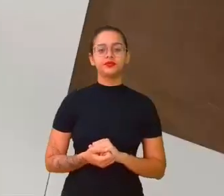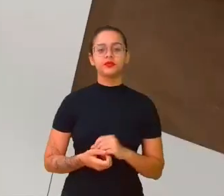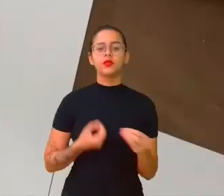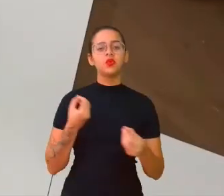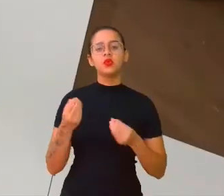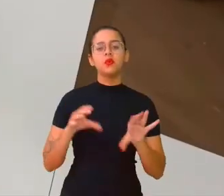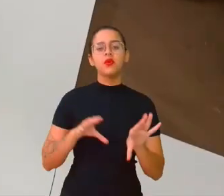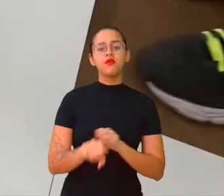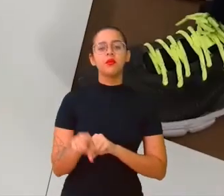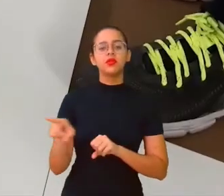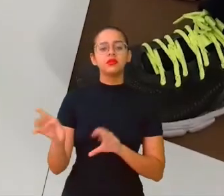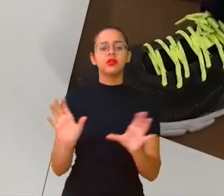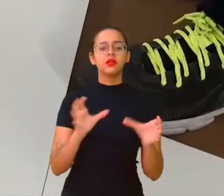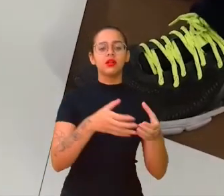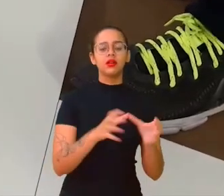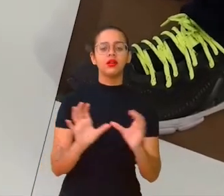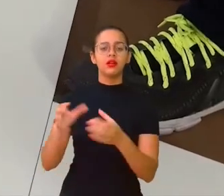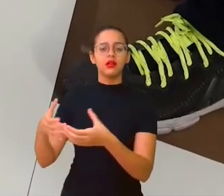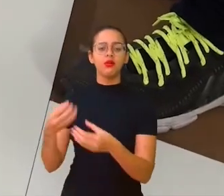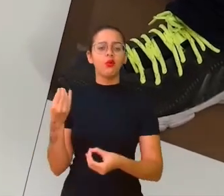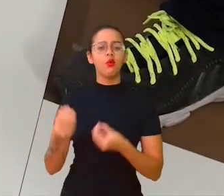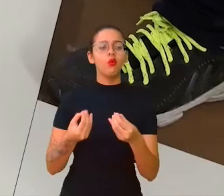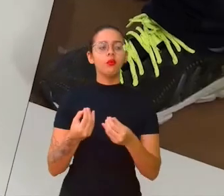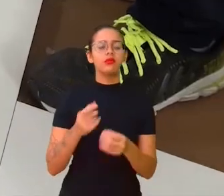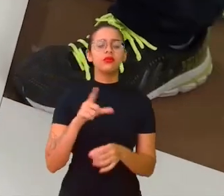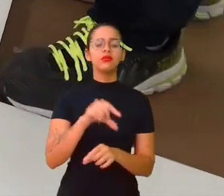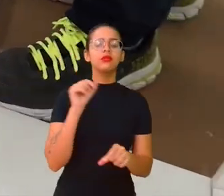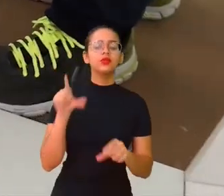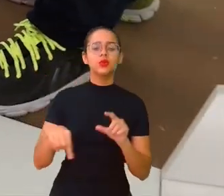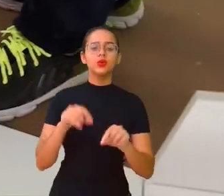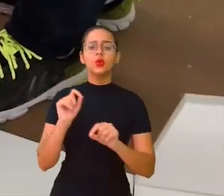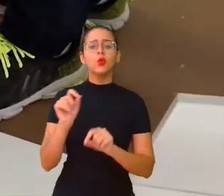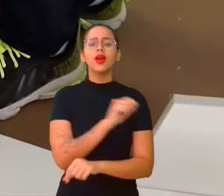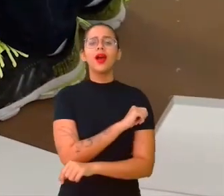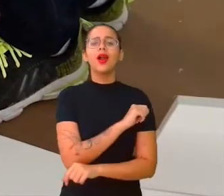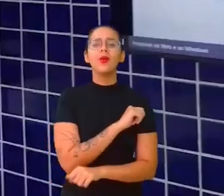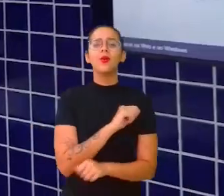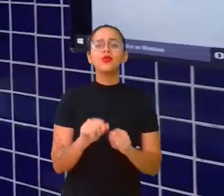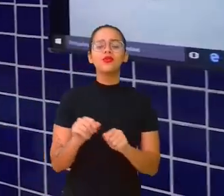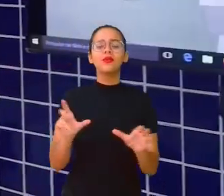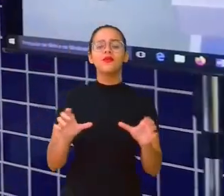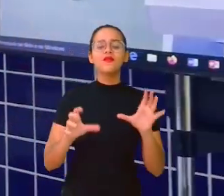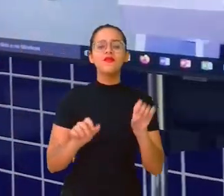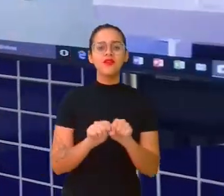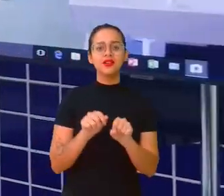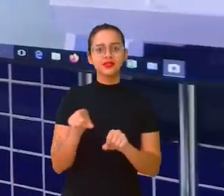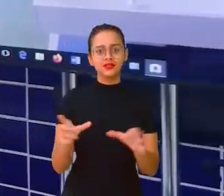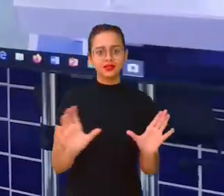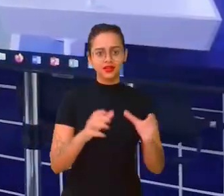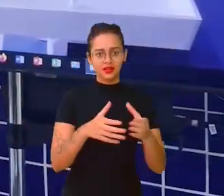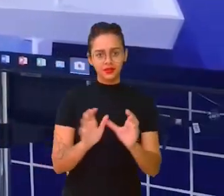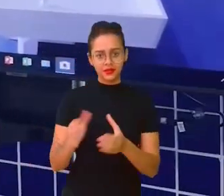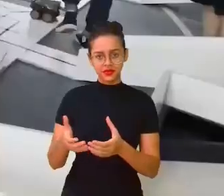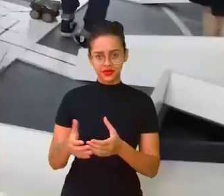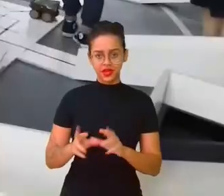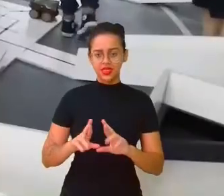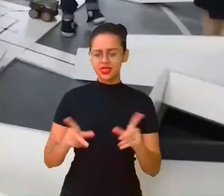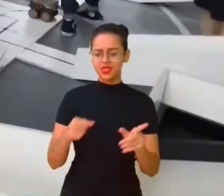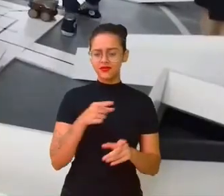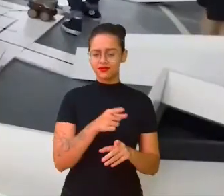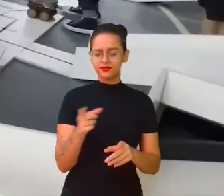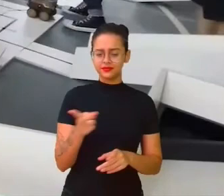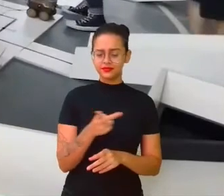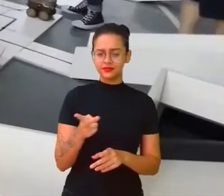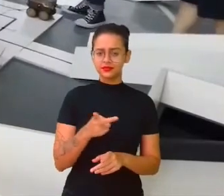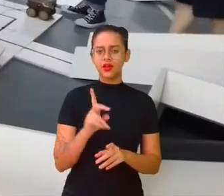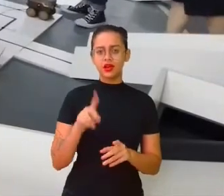essa formação dessas equipes, professora? O que foi que esses estudantes tiveram que fazer para formar essas equipes? A diferença dessa equipe é que ela